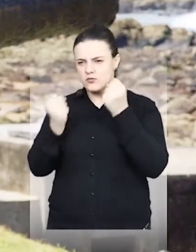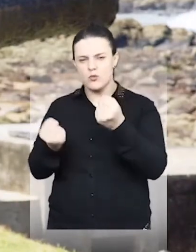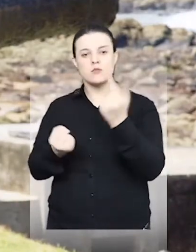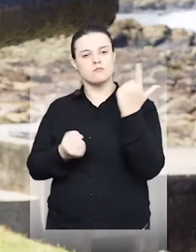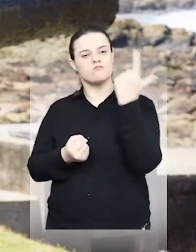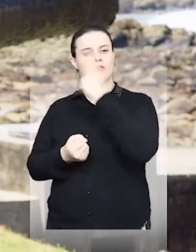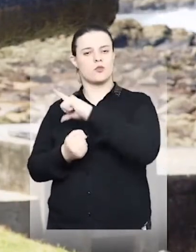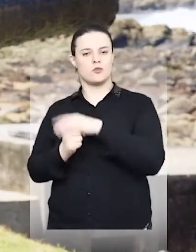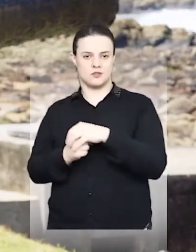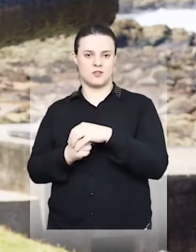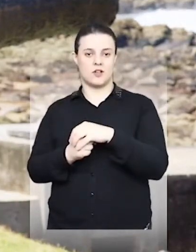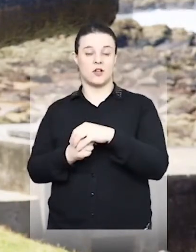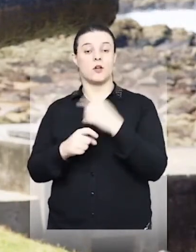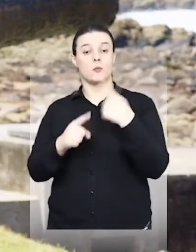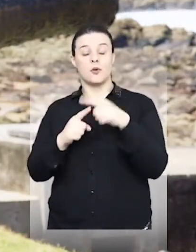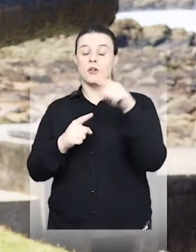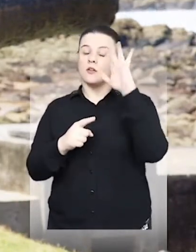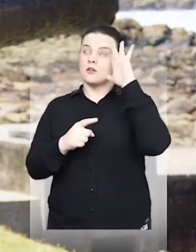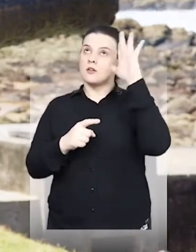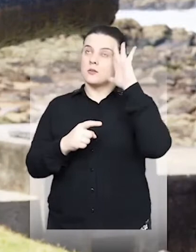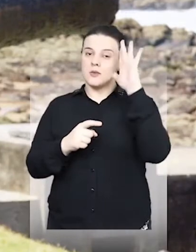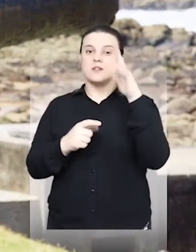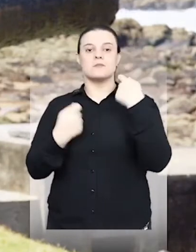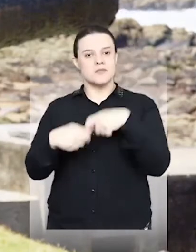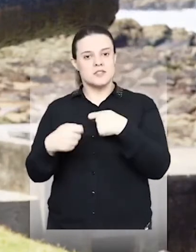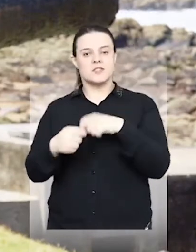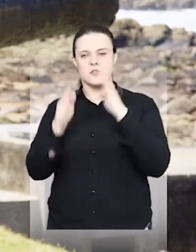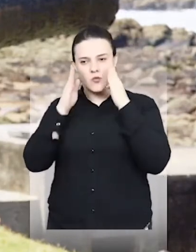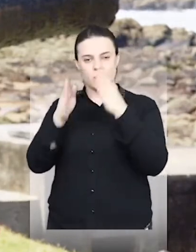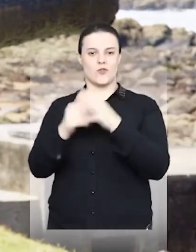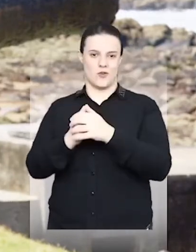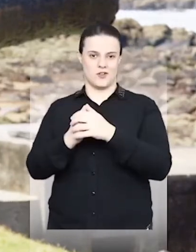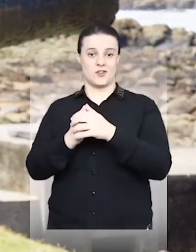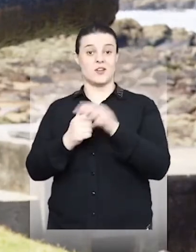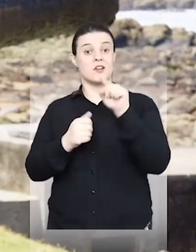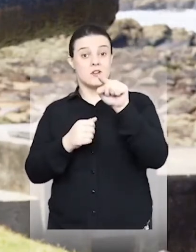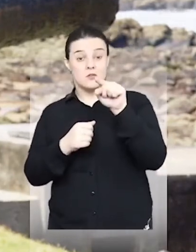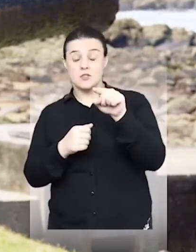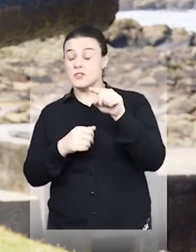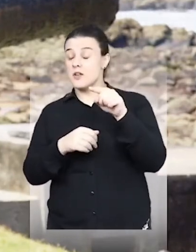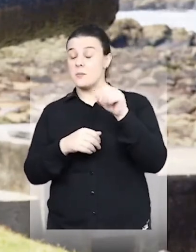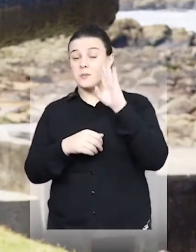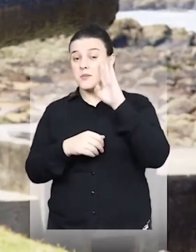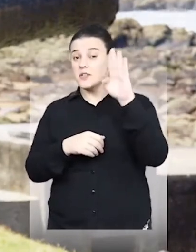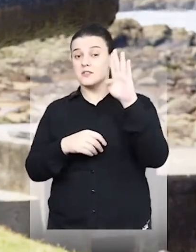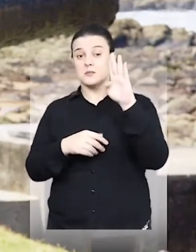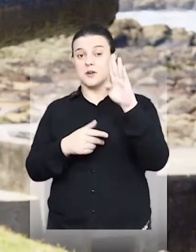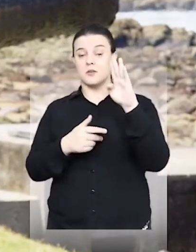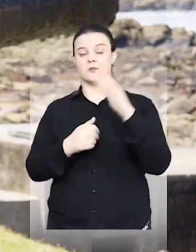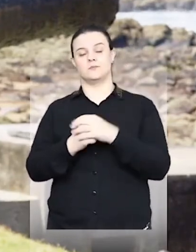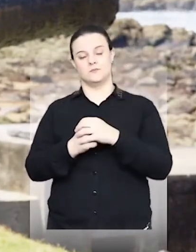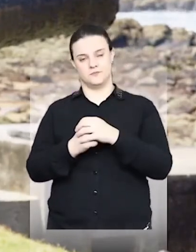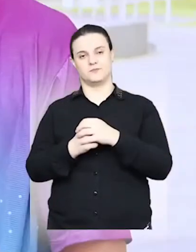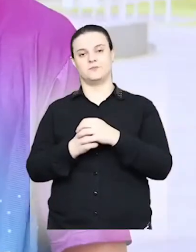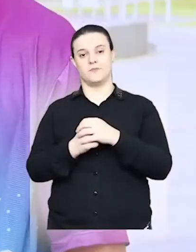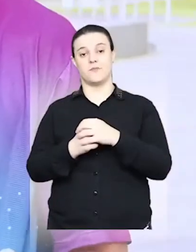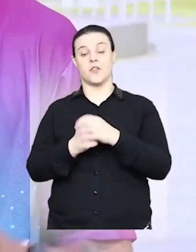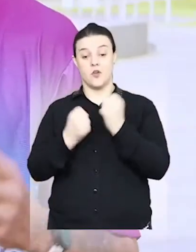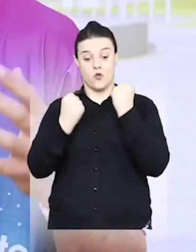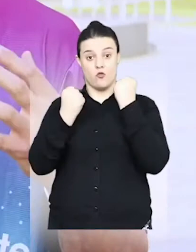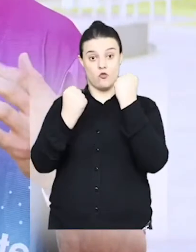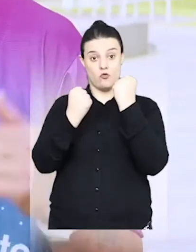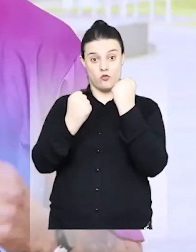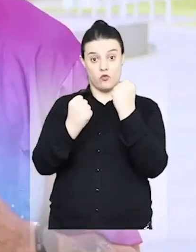atrair com a força do seu pensamento. Então você é o maior criador de sua realidade. Fábio.